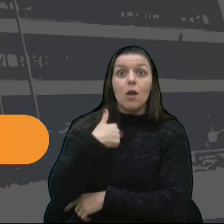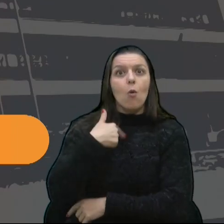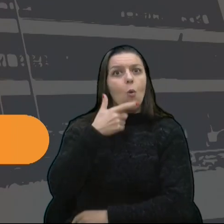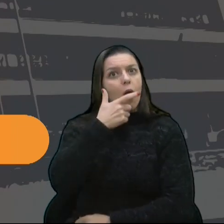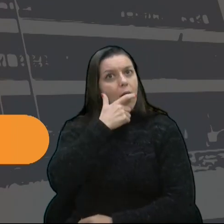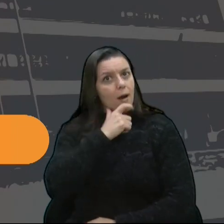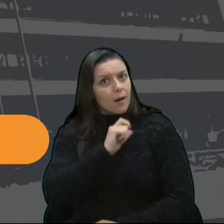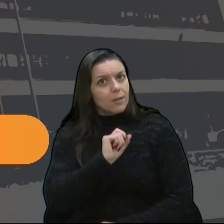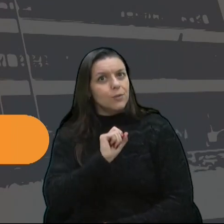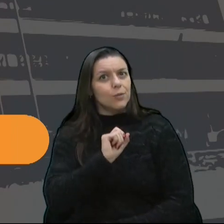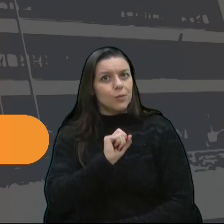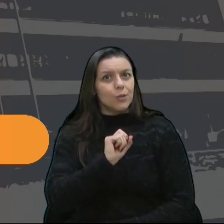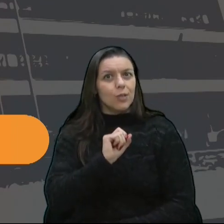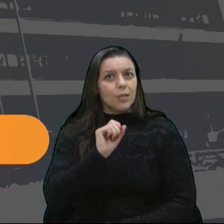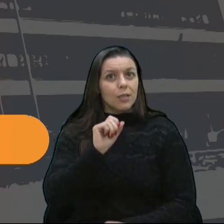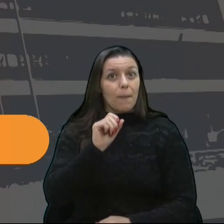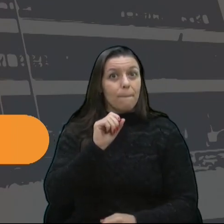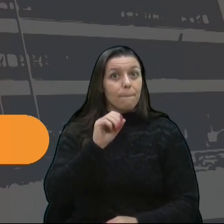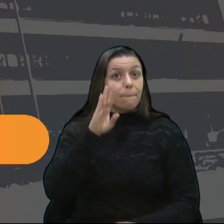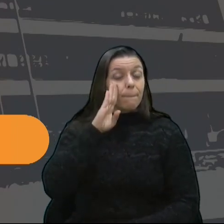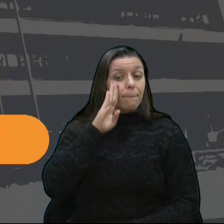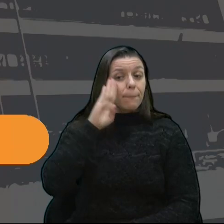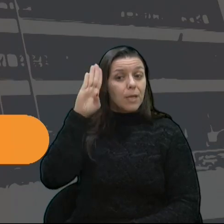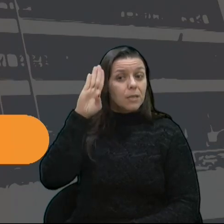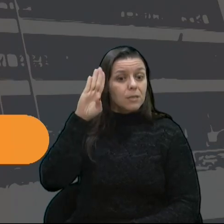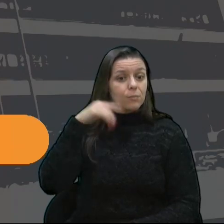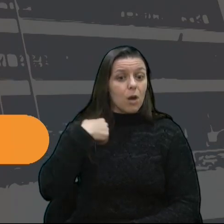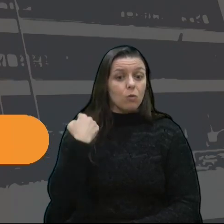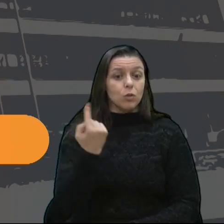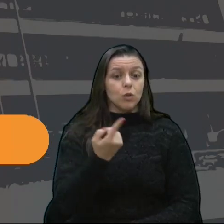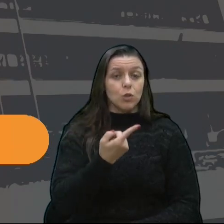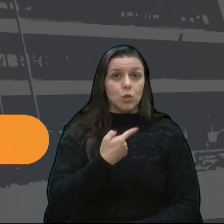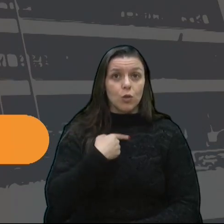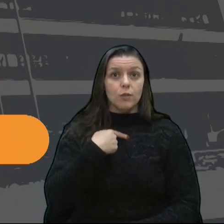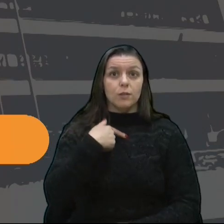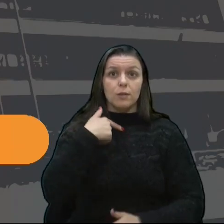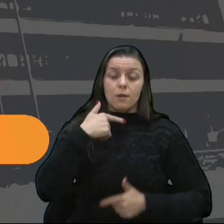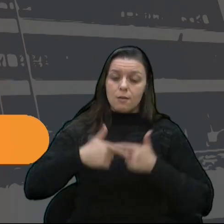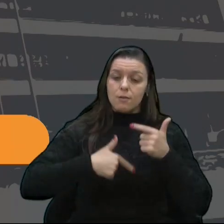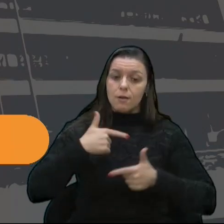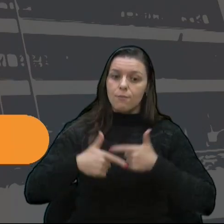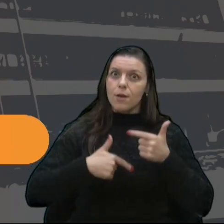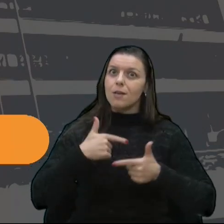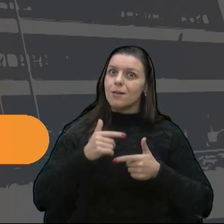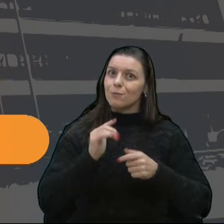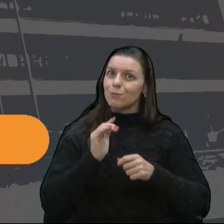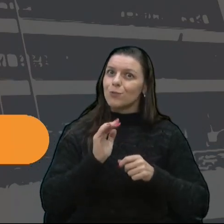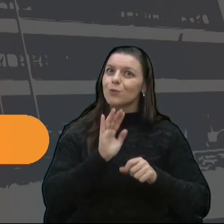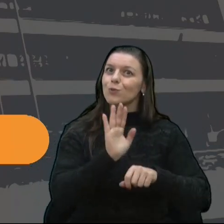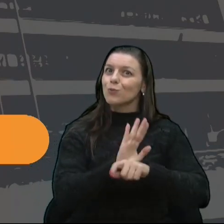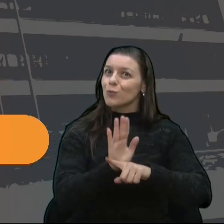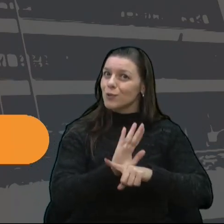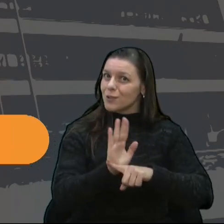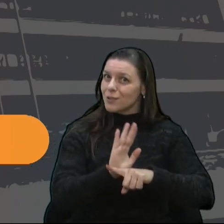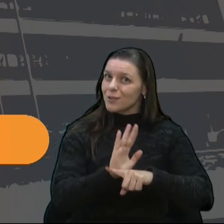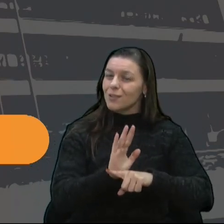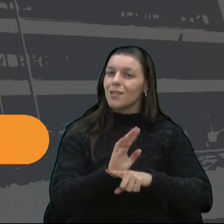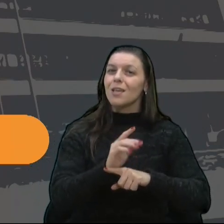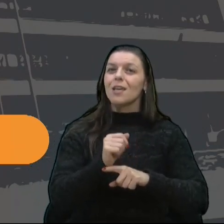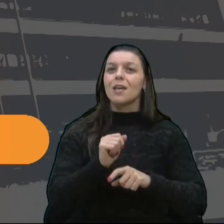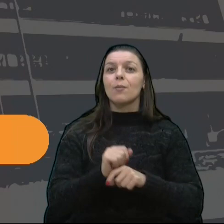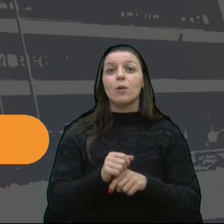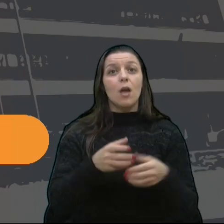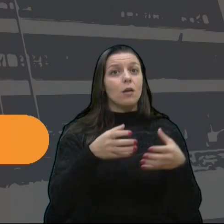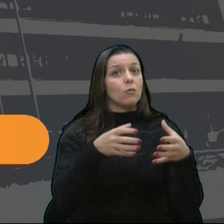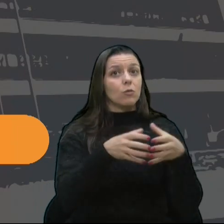que, principalmente nós que trabalhamos com o cinema, que é extremamente coletivo e só acontece por ser